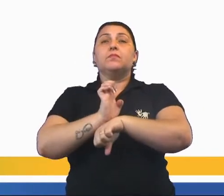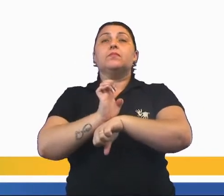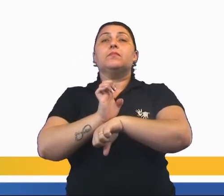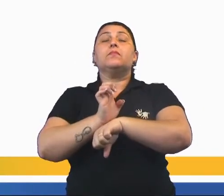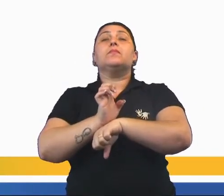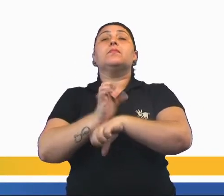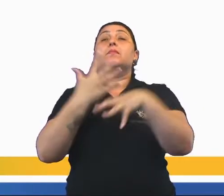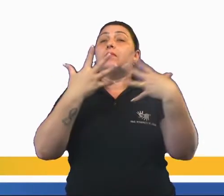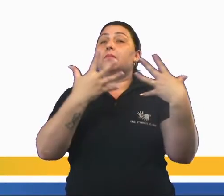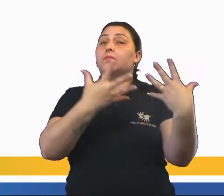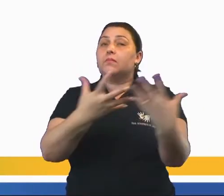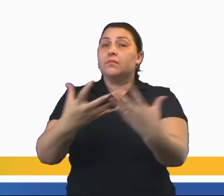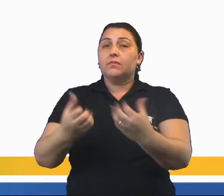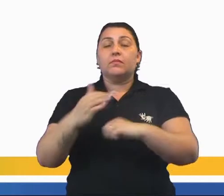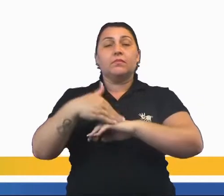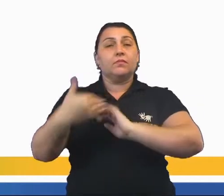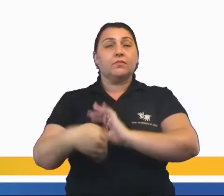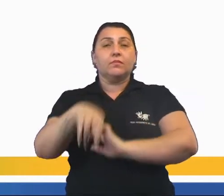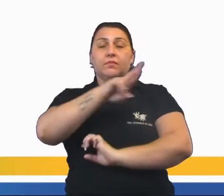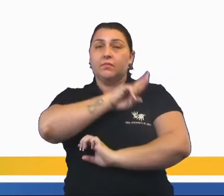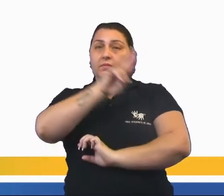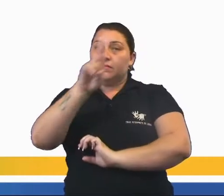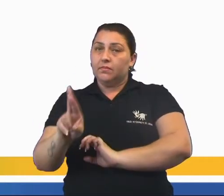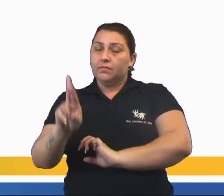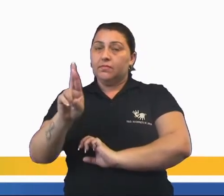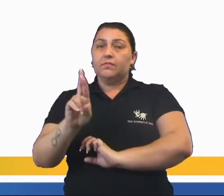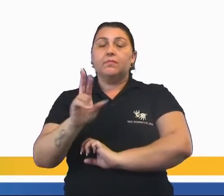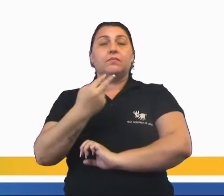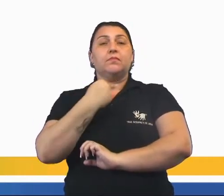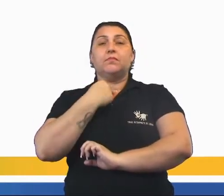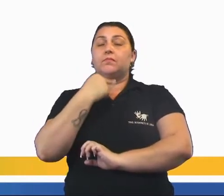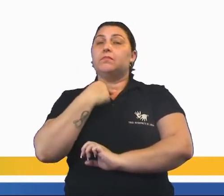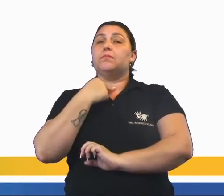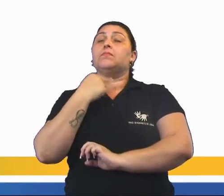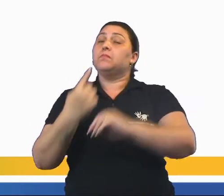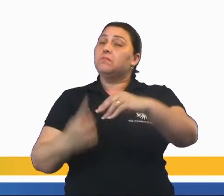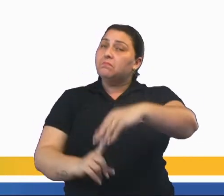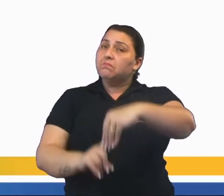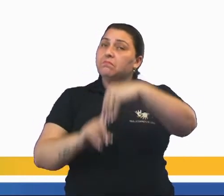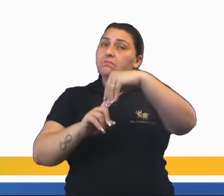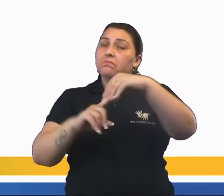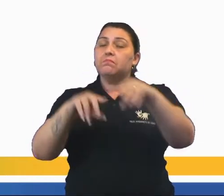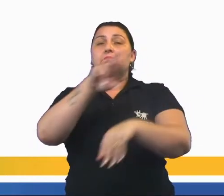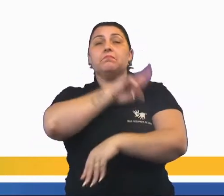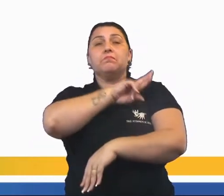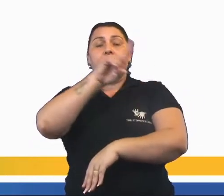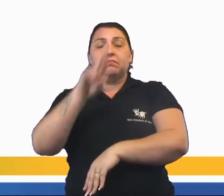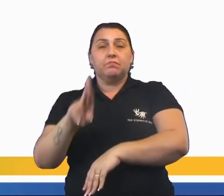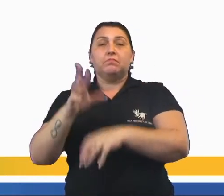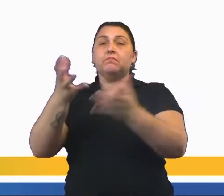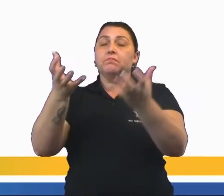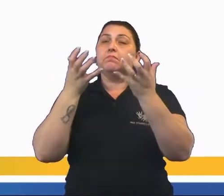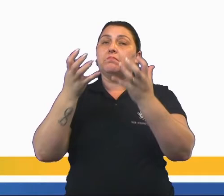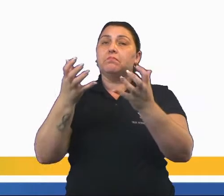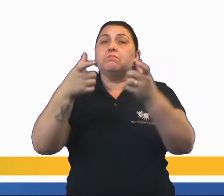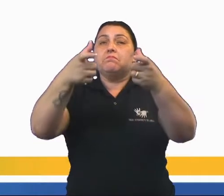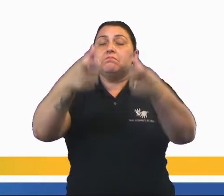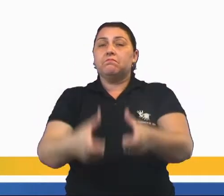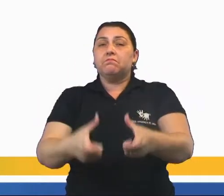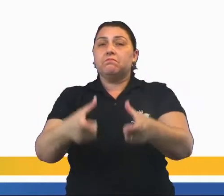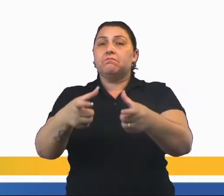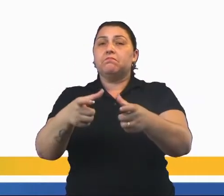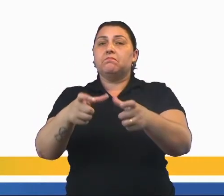acolhe todas as religiões. Então não pode haver uma religião, qualquer que seja, que queira um espaço